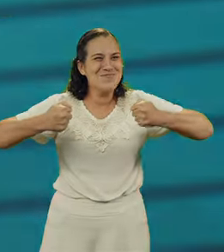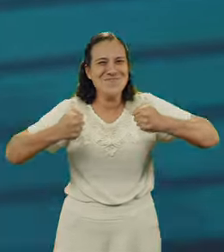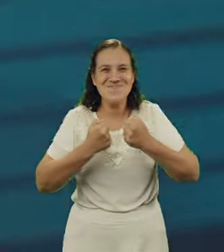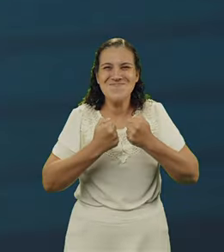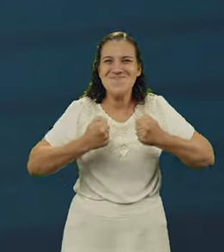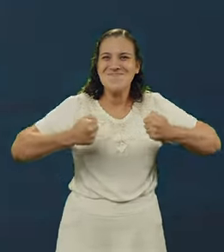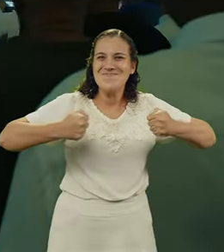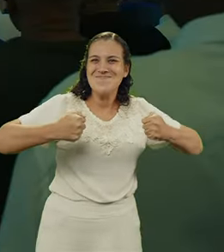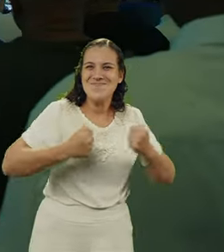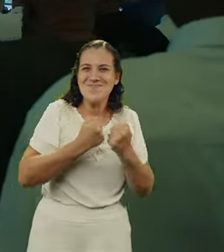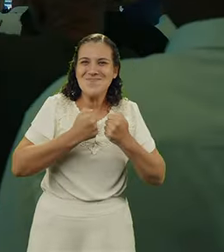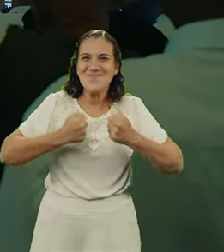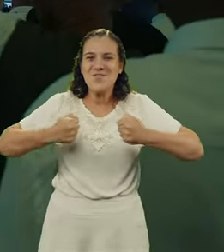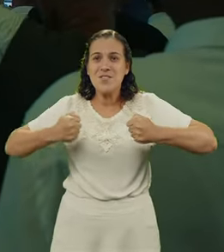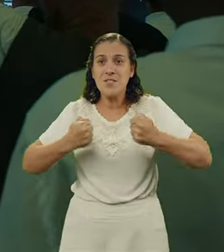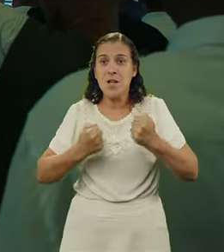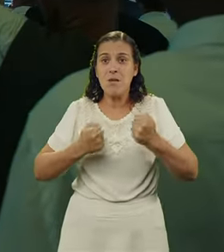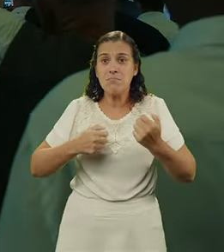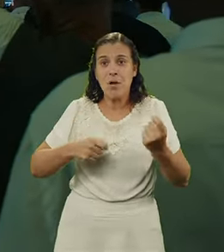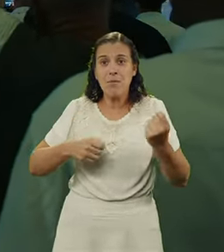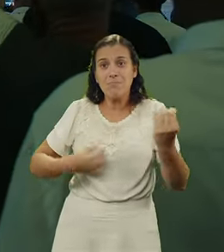crê, levante as mãos e dê glória.